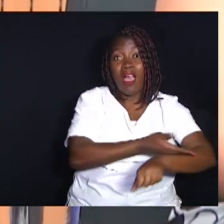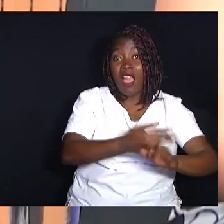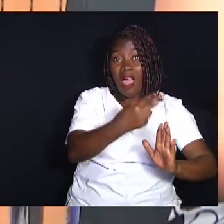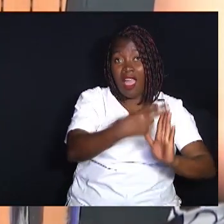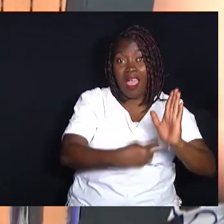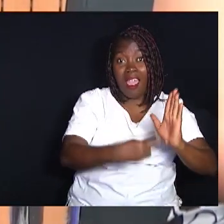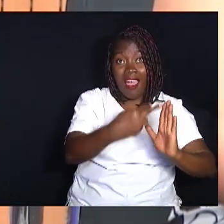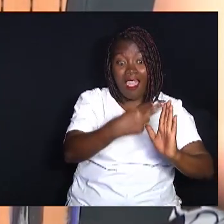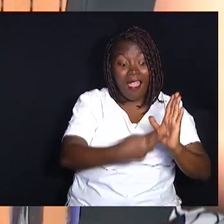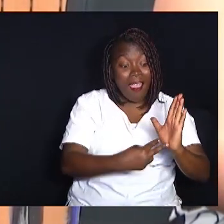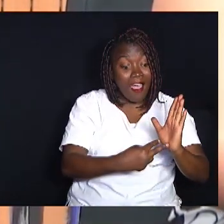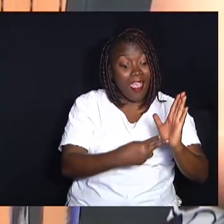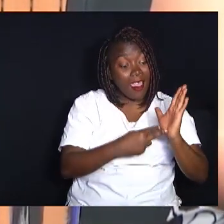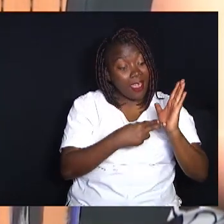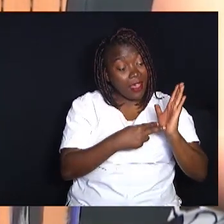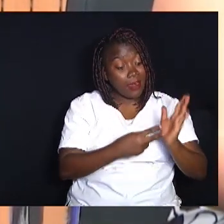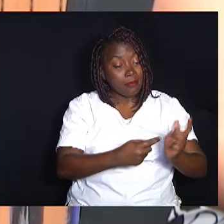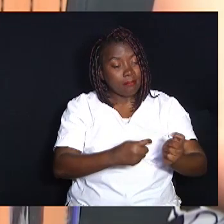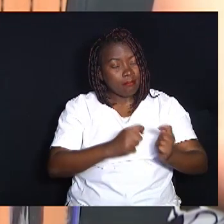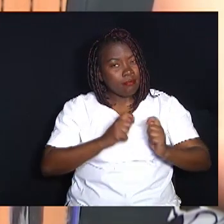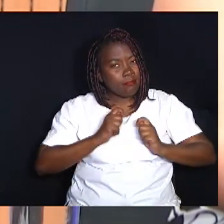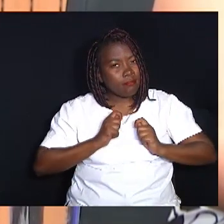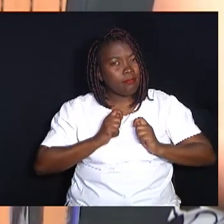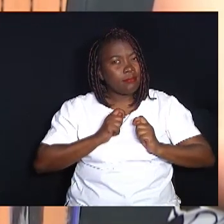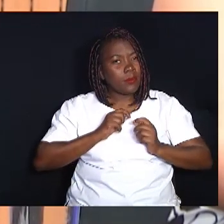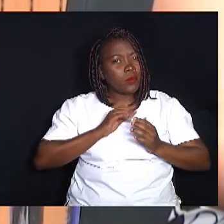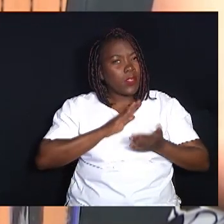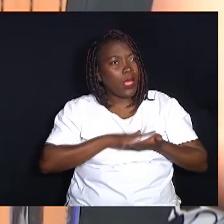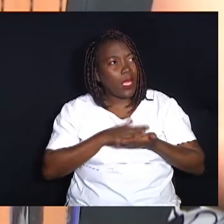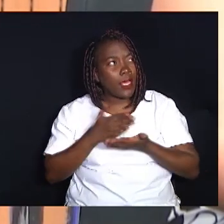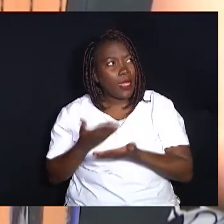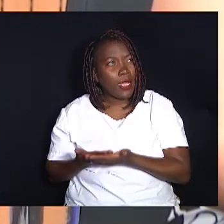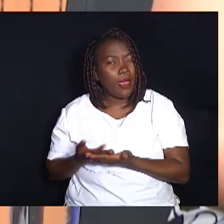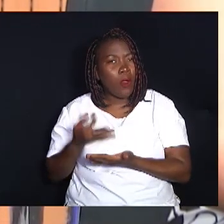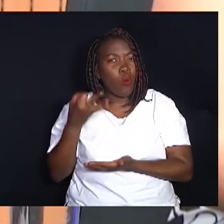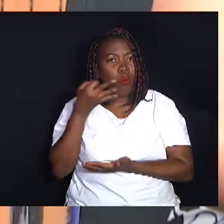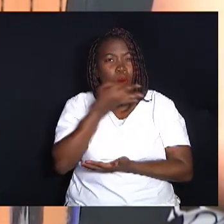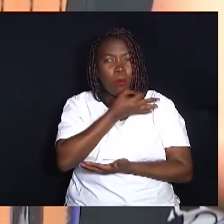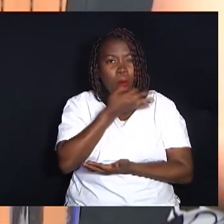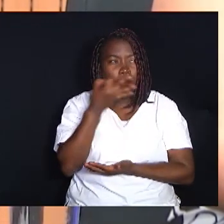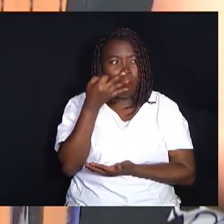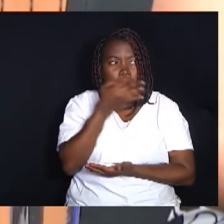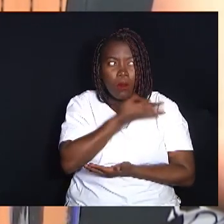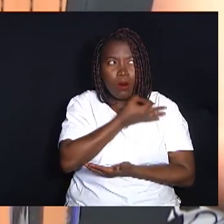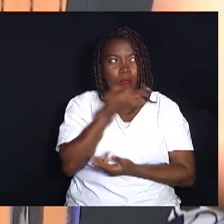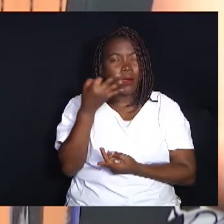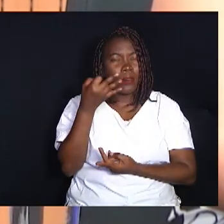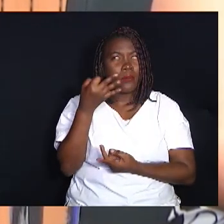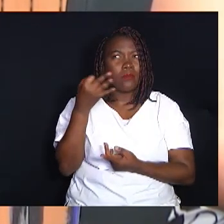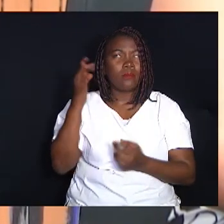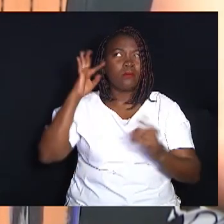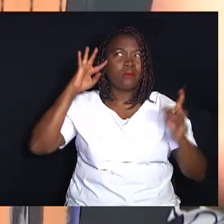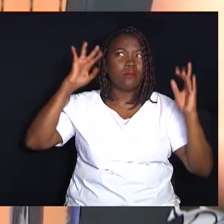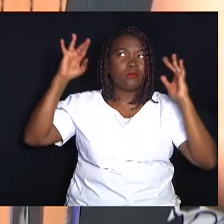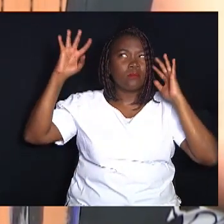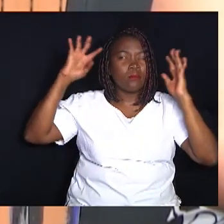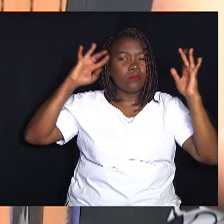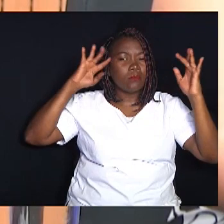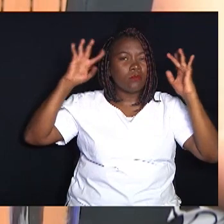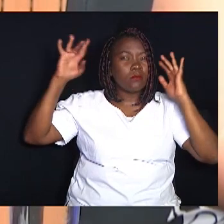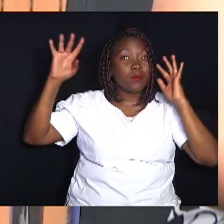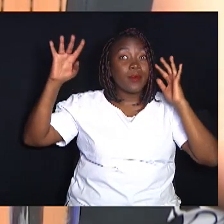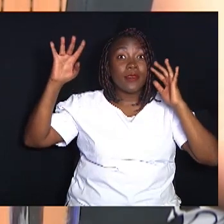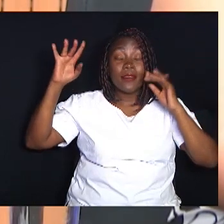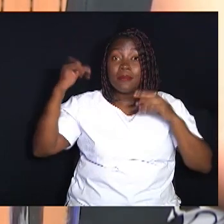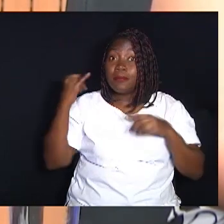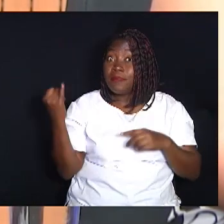ela traz interpretação de texto, ela traz oratória, ela traz crítica, que são fundamentais no